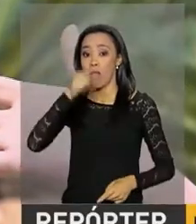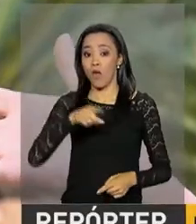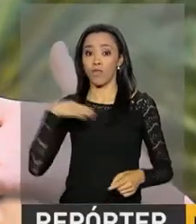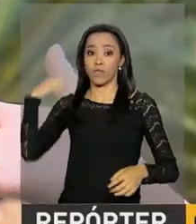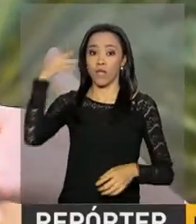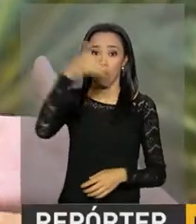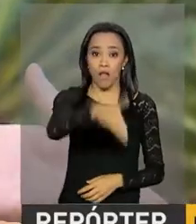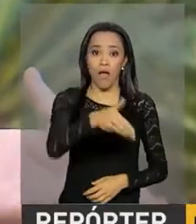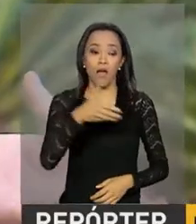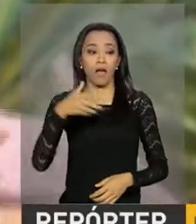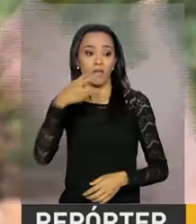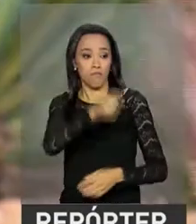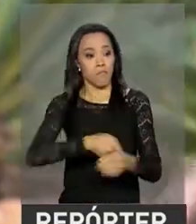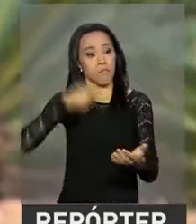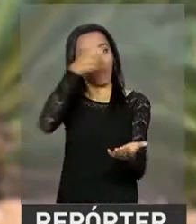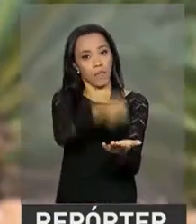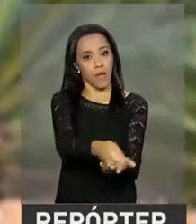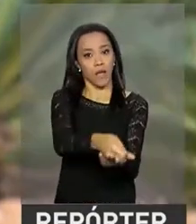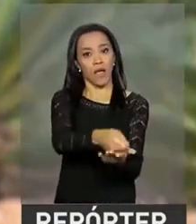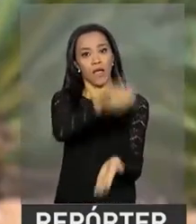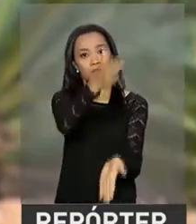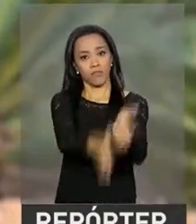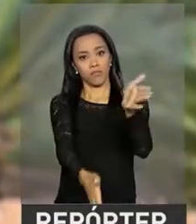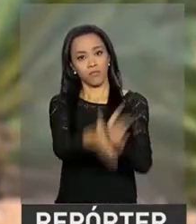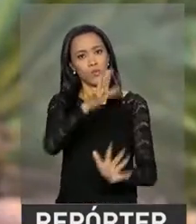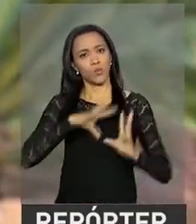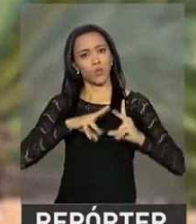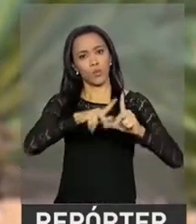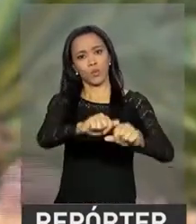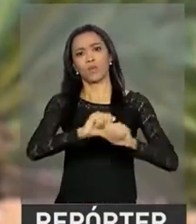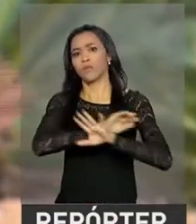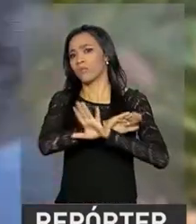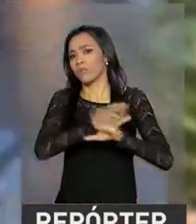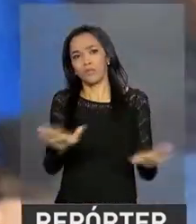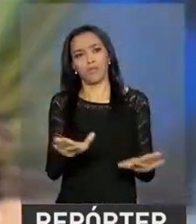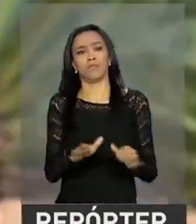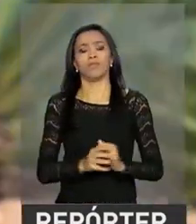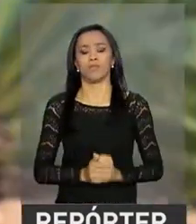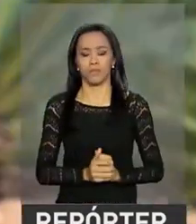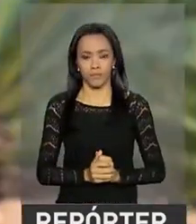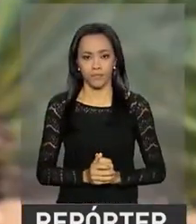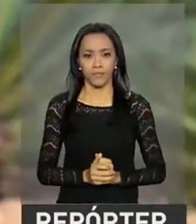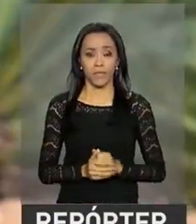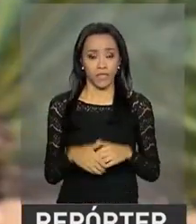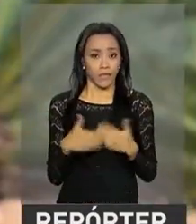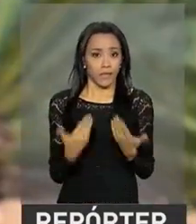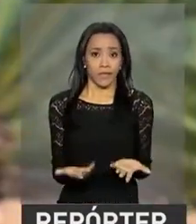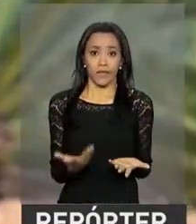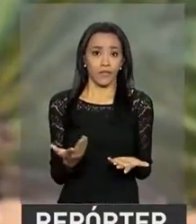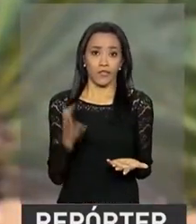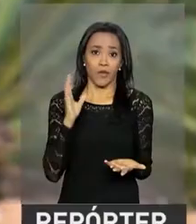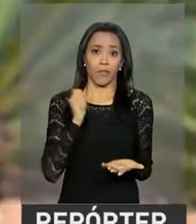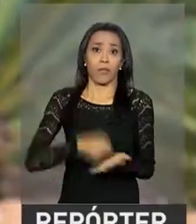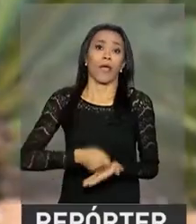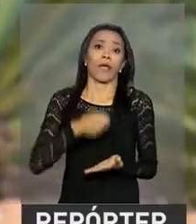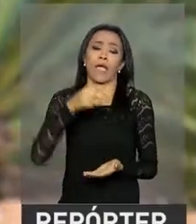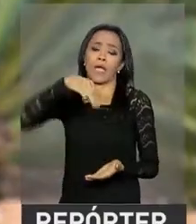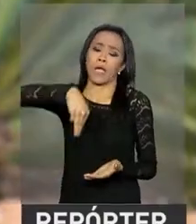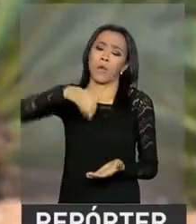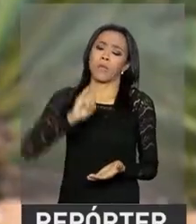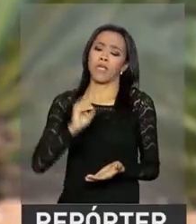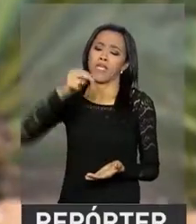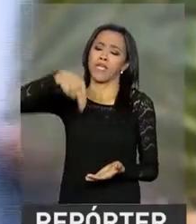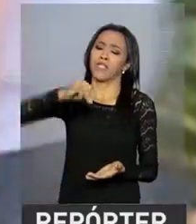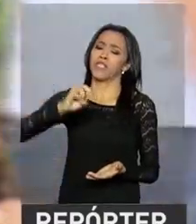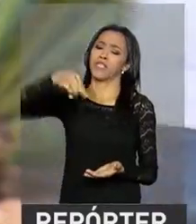conta com o cartão de vez e pagar tudo, no caso. E não mexer com esse negócio de valor mínimo, isso